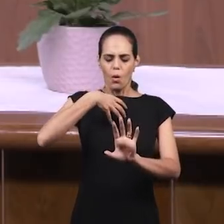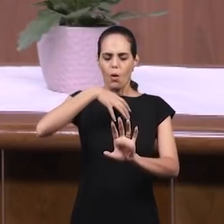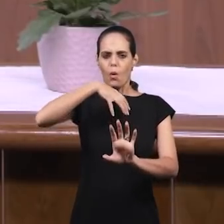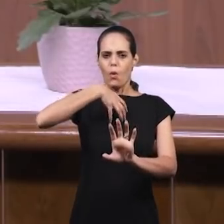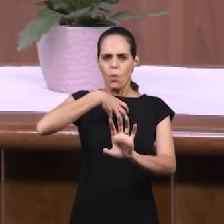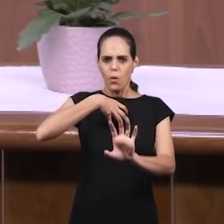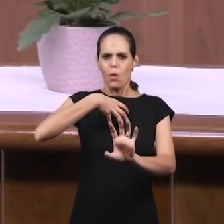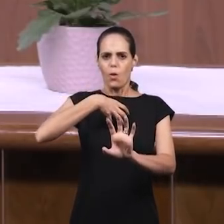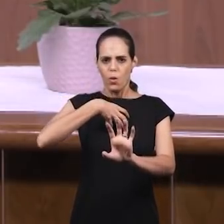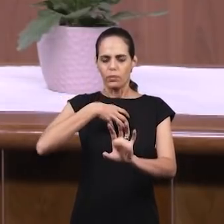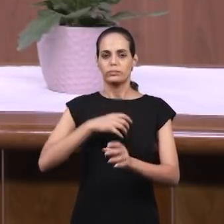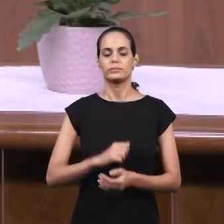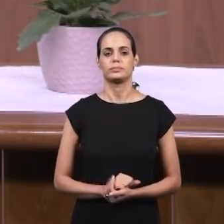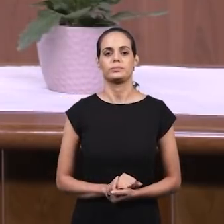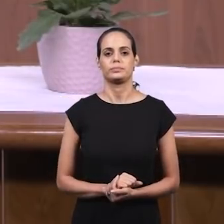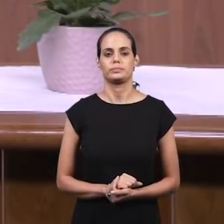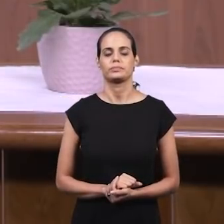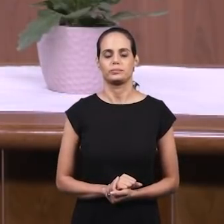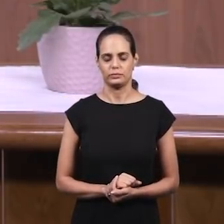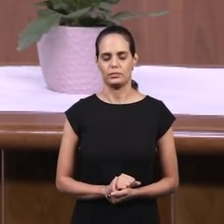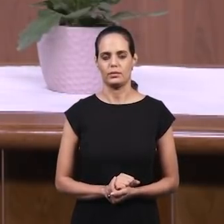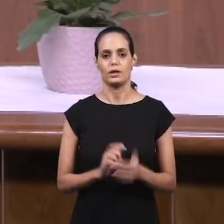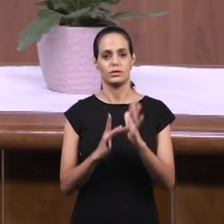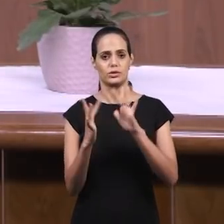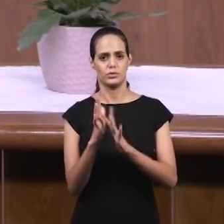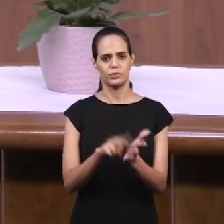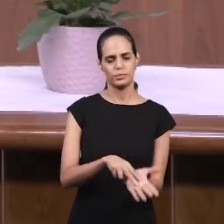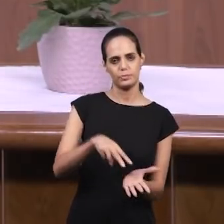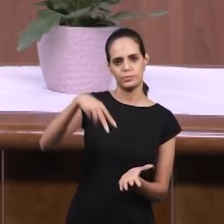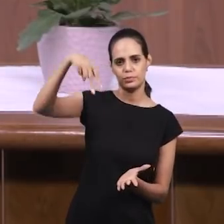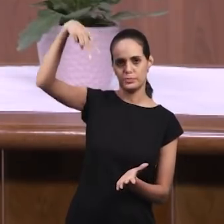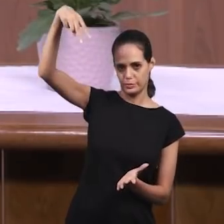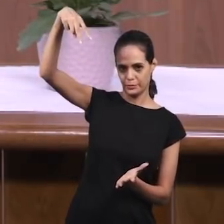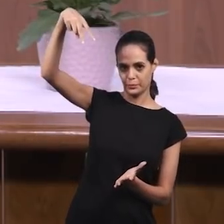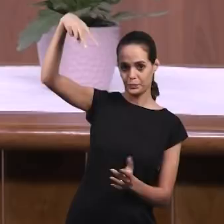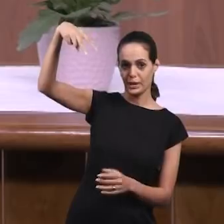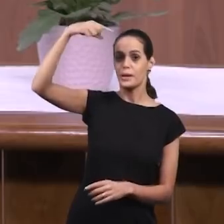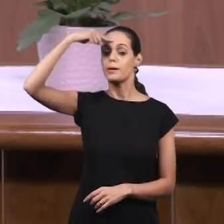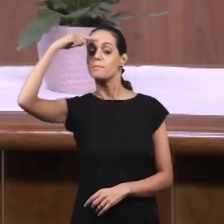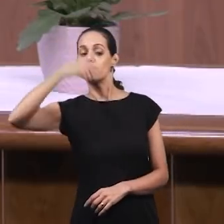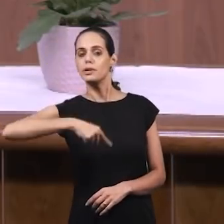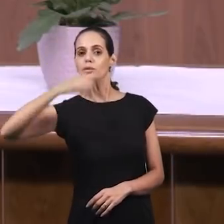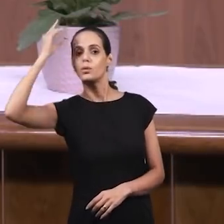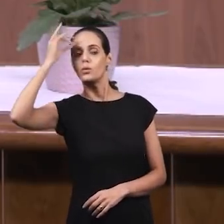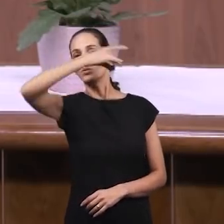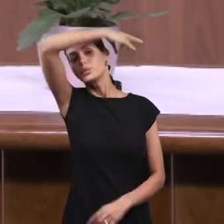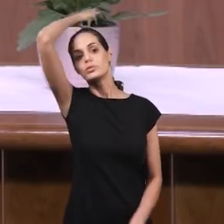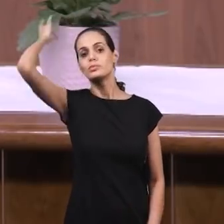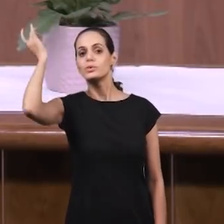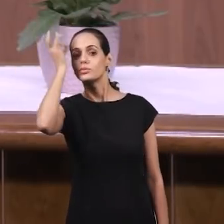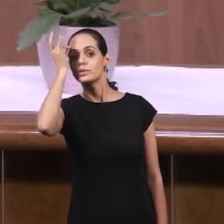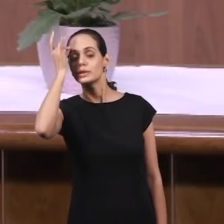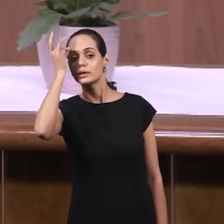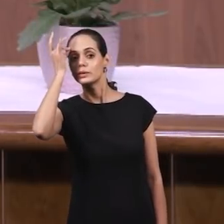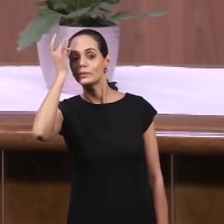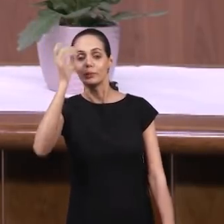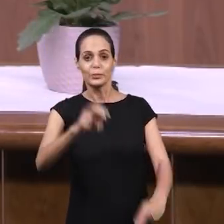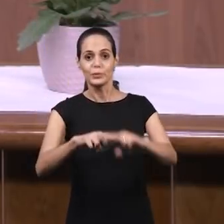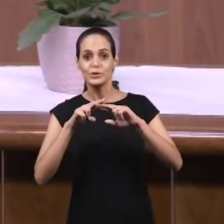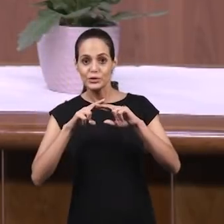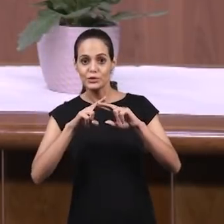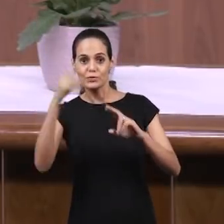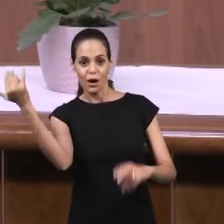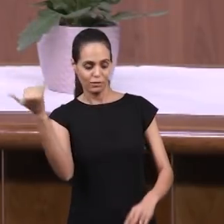Santo foi enviado. E diz a palavra de Deus que ele foi enviado para fazer morada no nosso